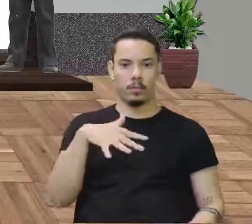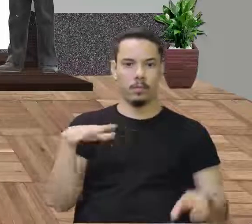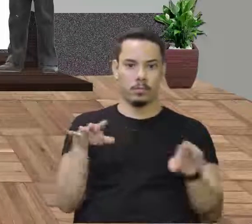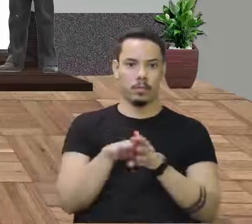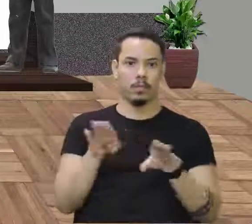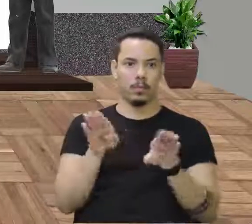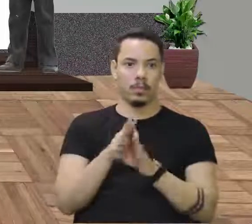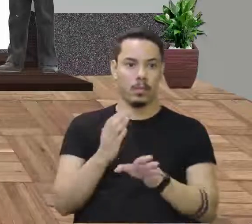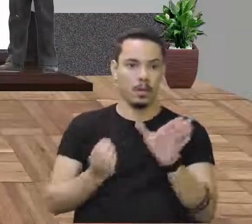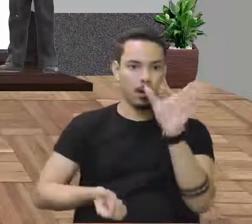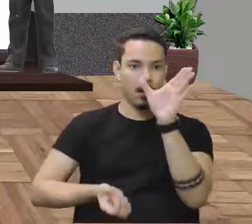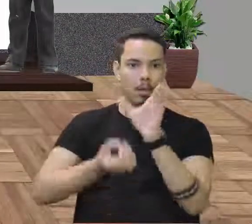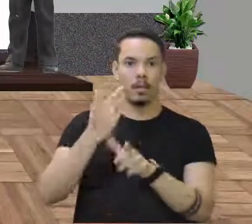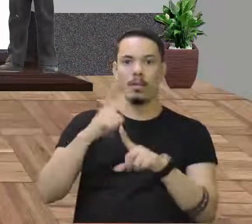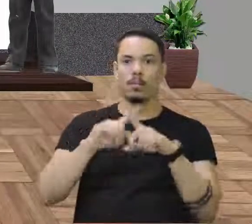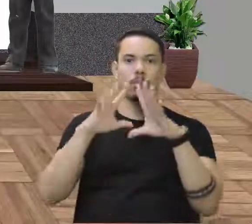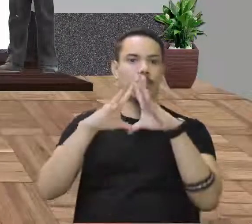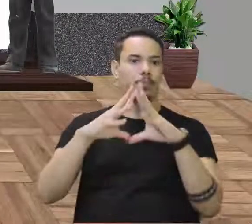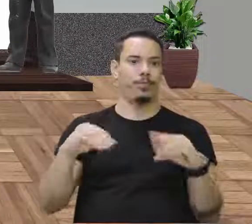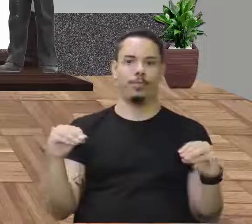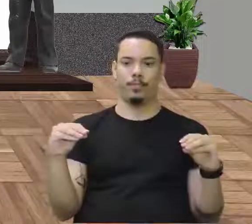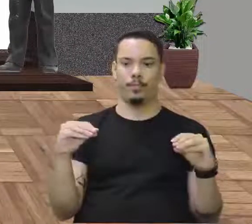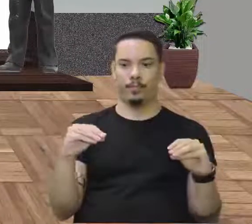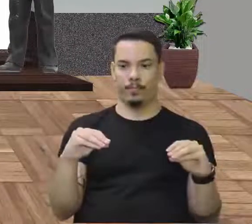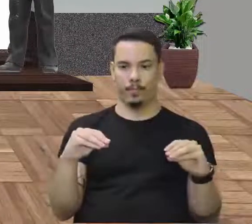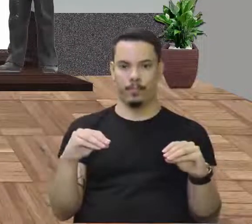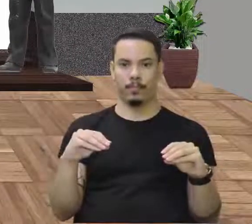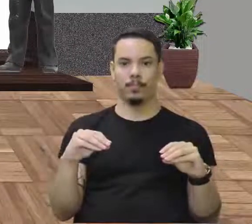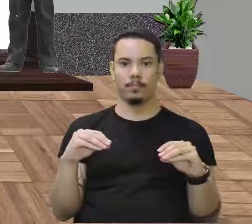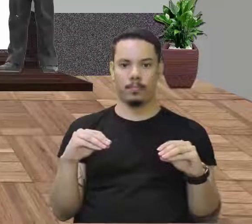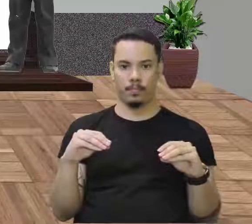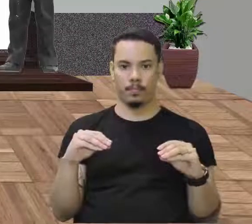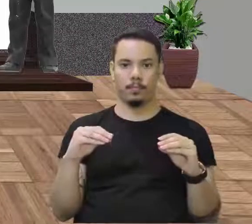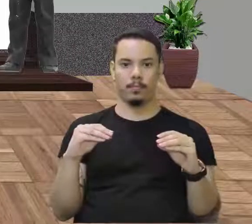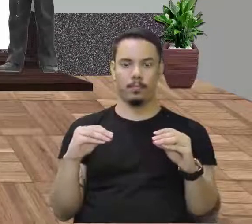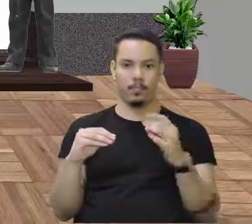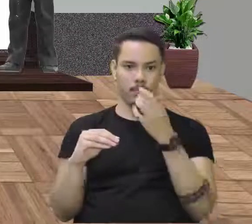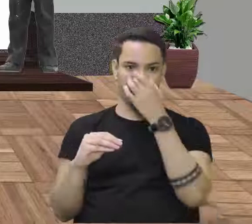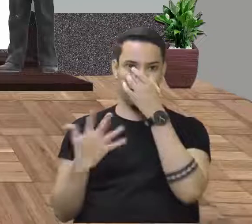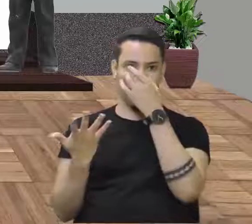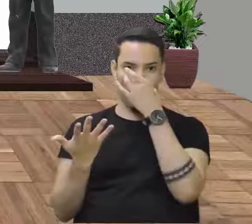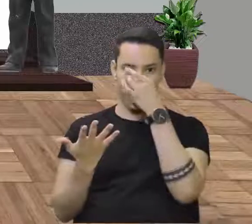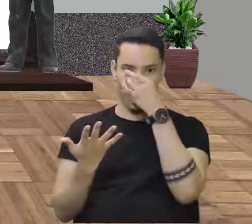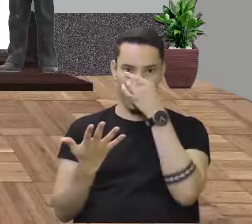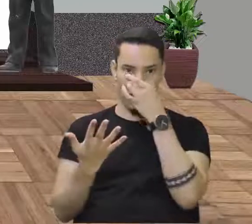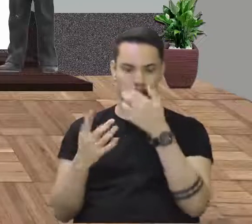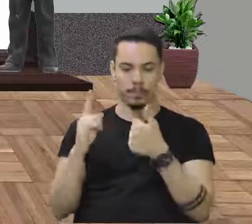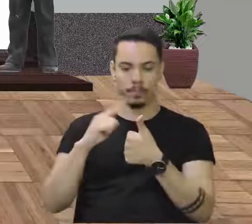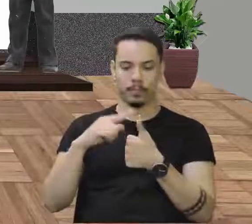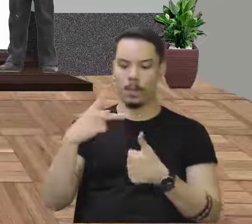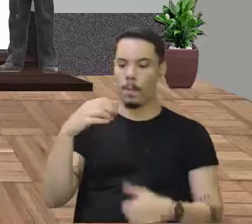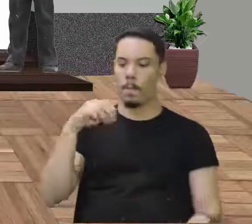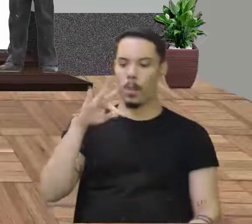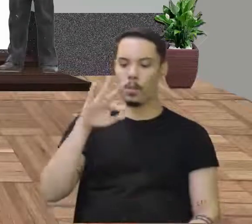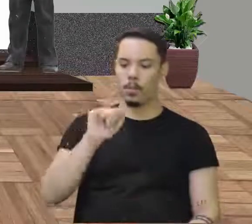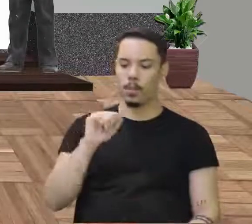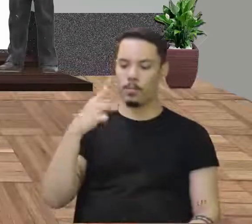eles foram criados e desapareceram logo em seguida. Um deles, Ponta Porã.